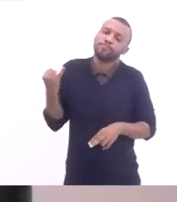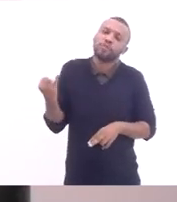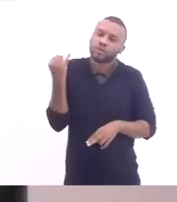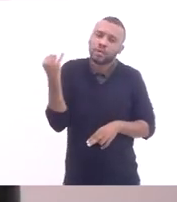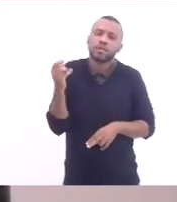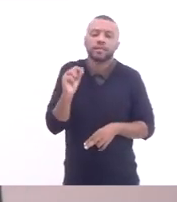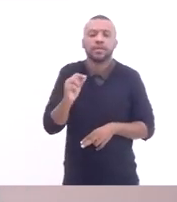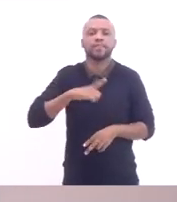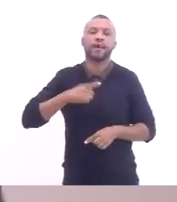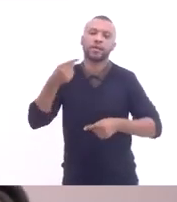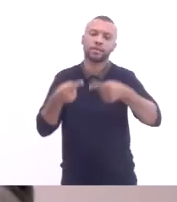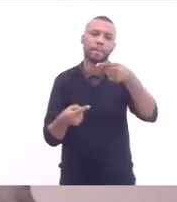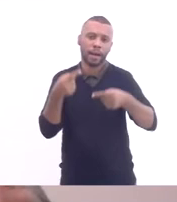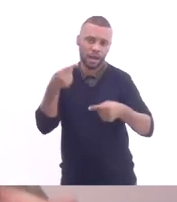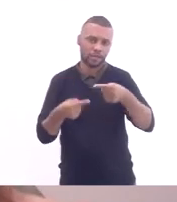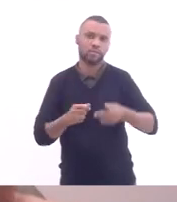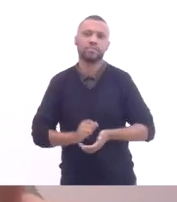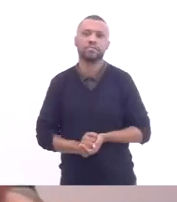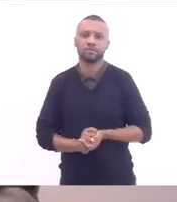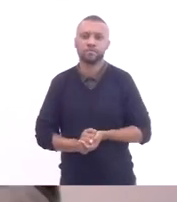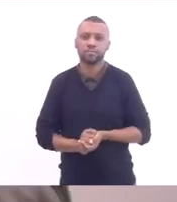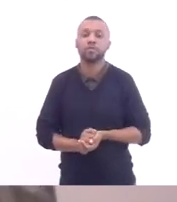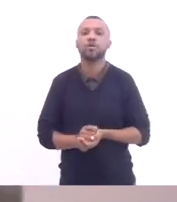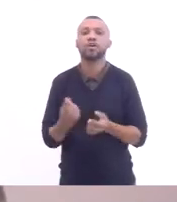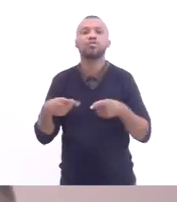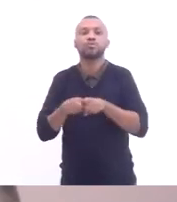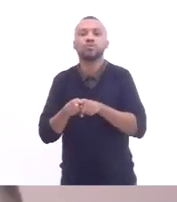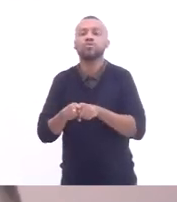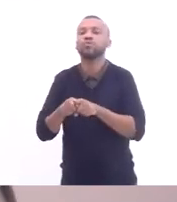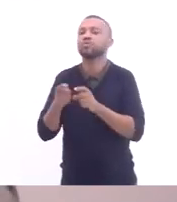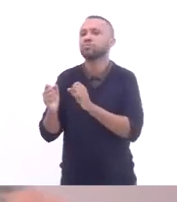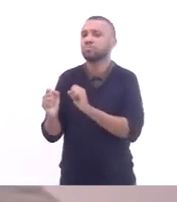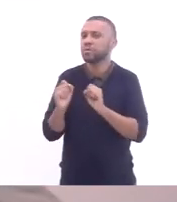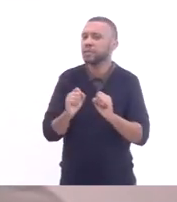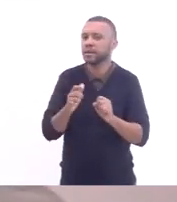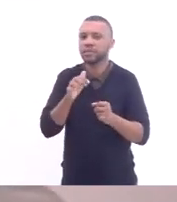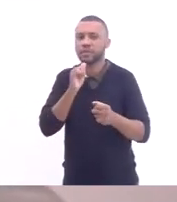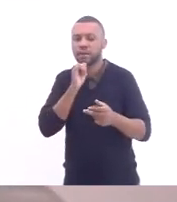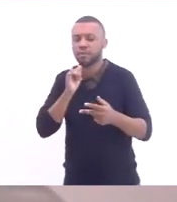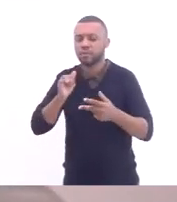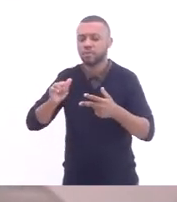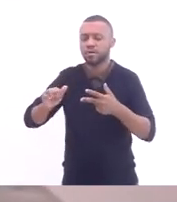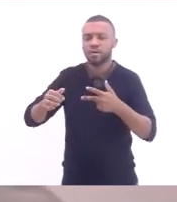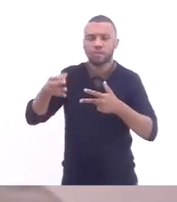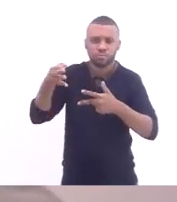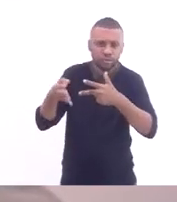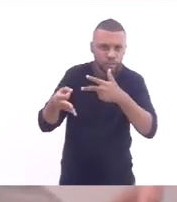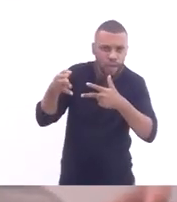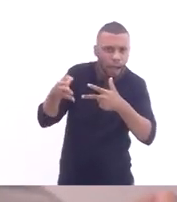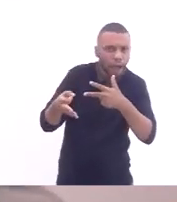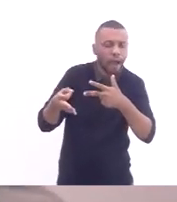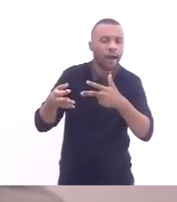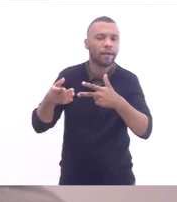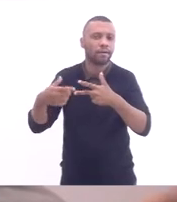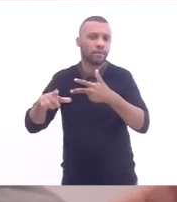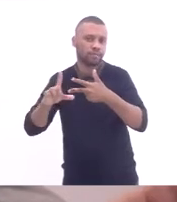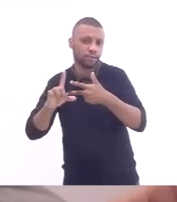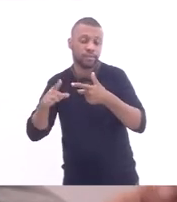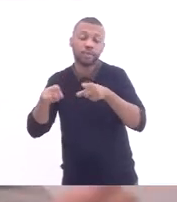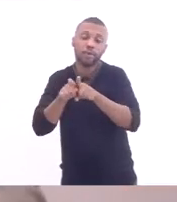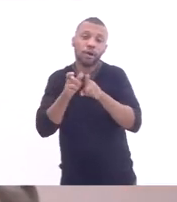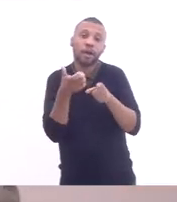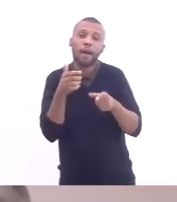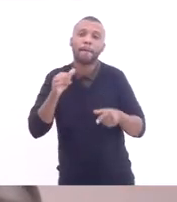que houvesse o debate. Foi discutido com os outros poderes, a quem também, já aqui, em nome do governador,